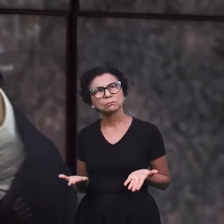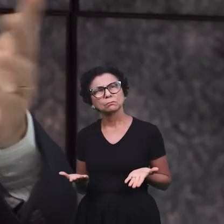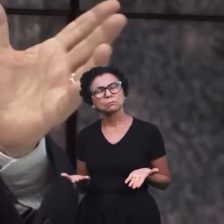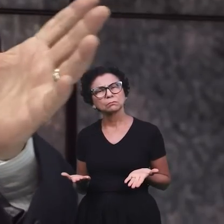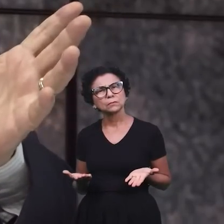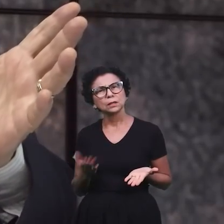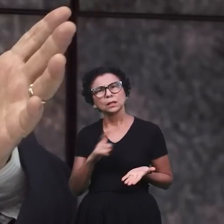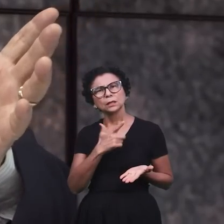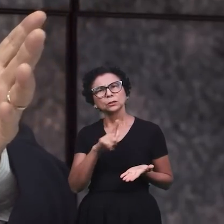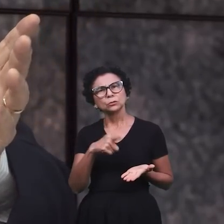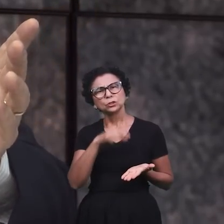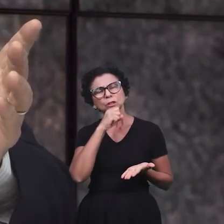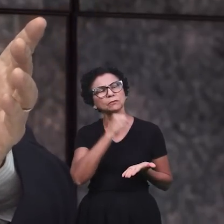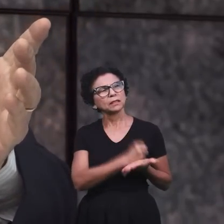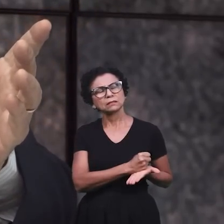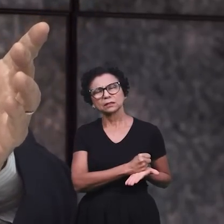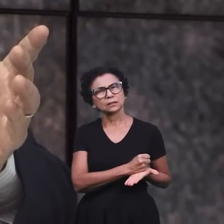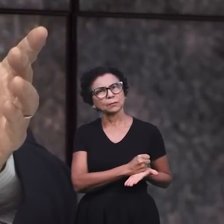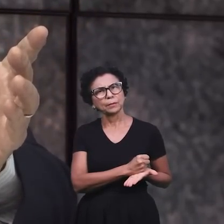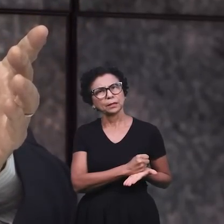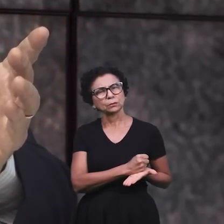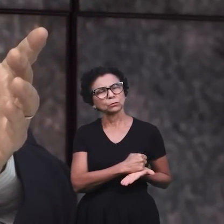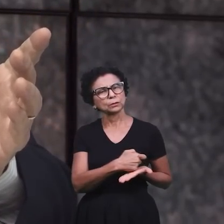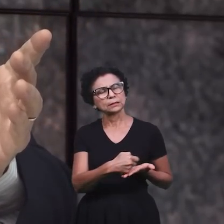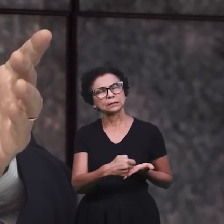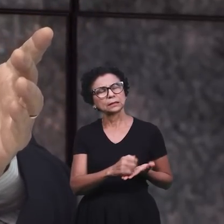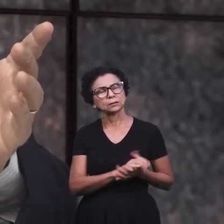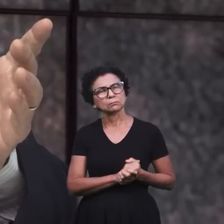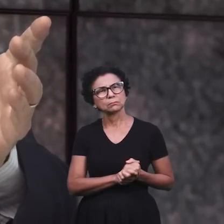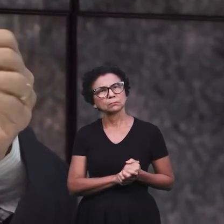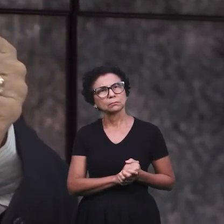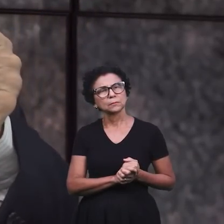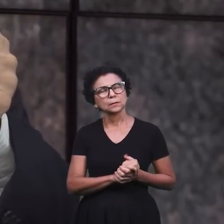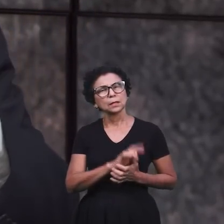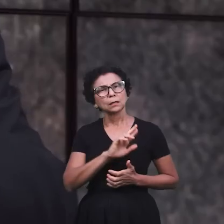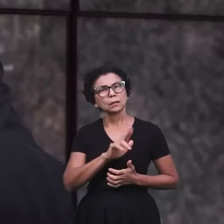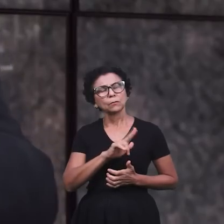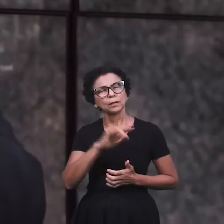não veio da interpretação humana, mas o Pai revelou a Pedro.